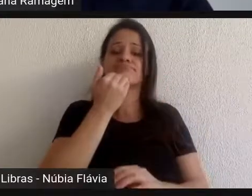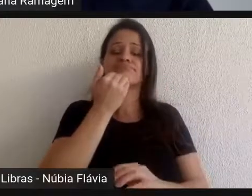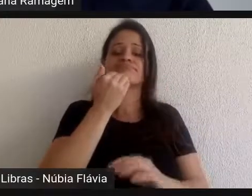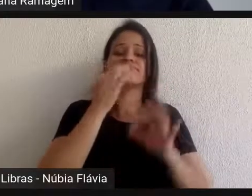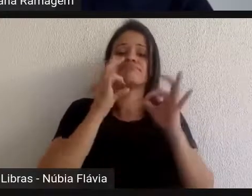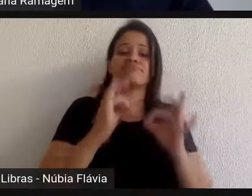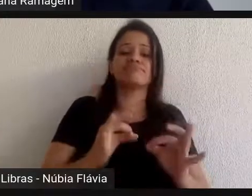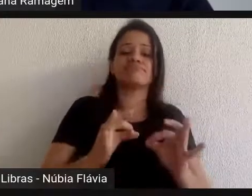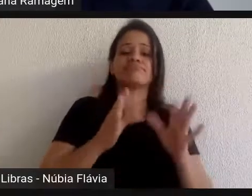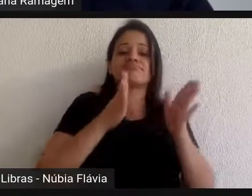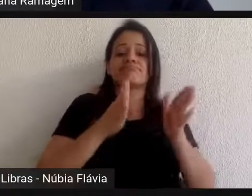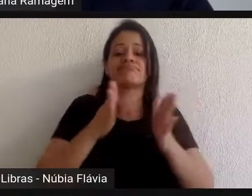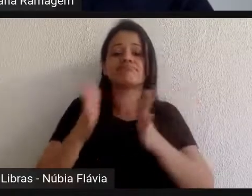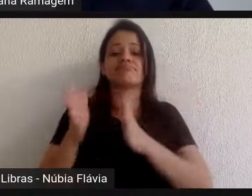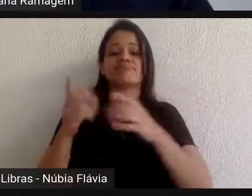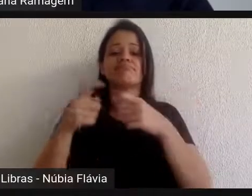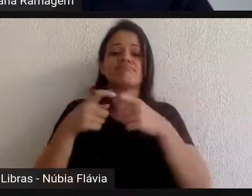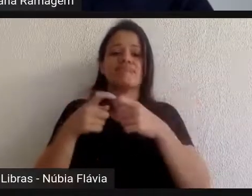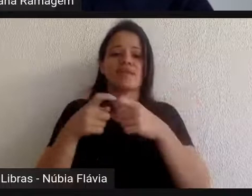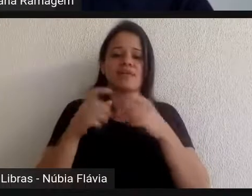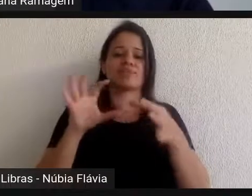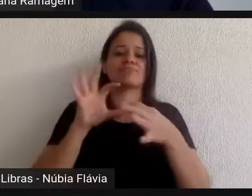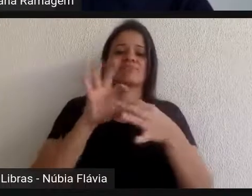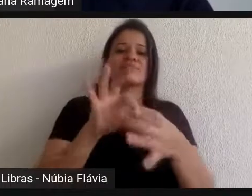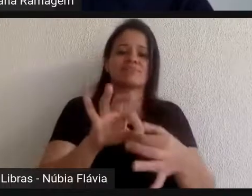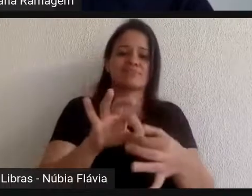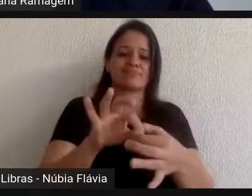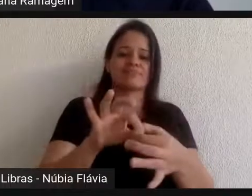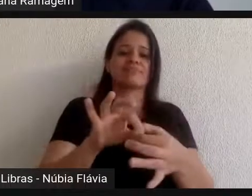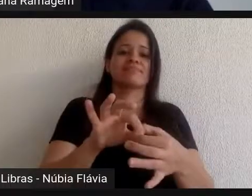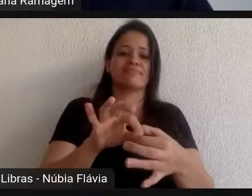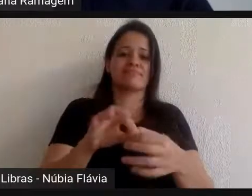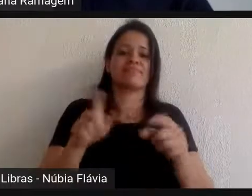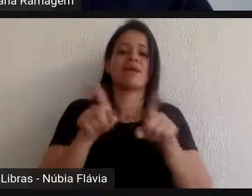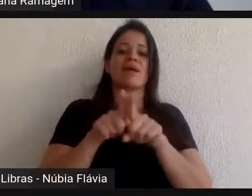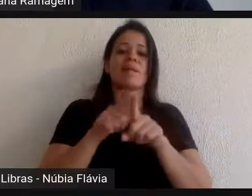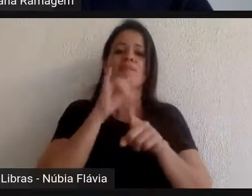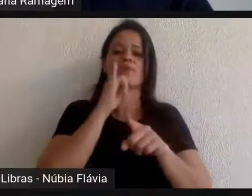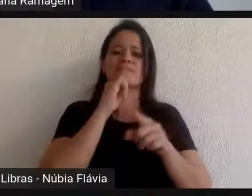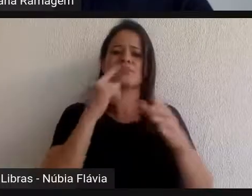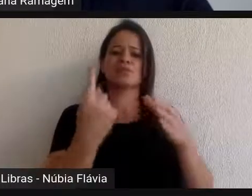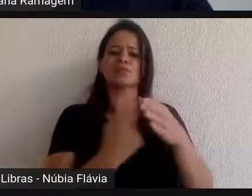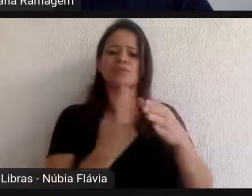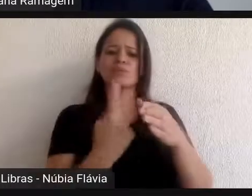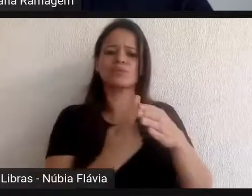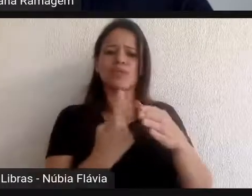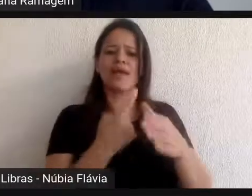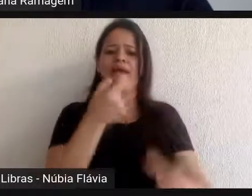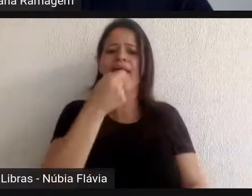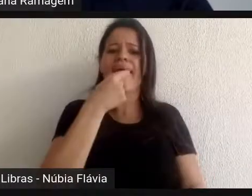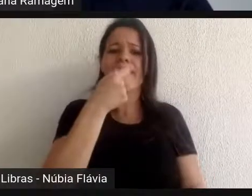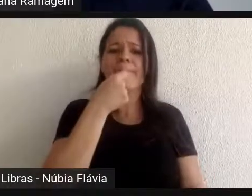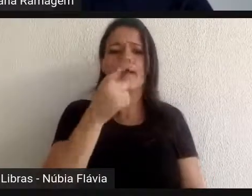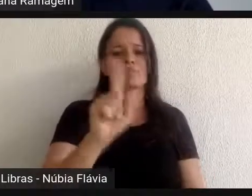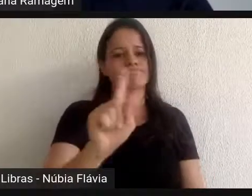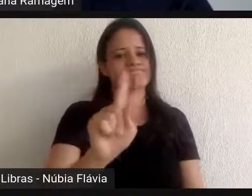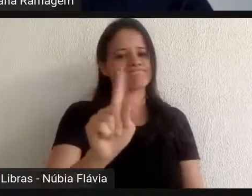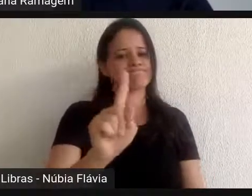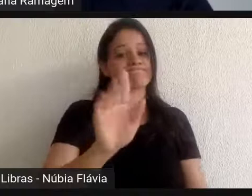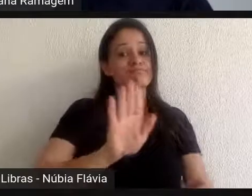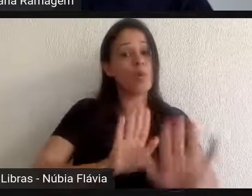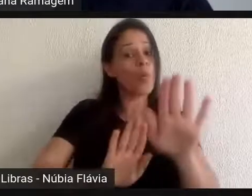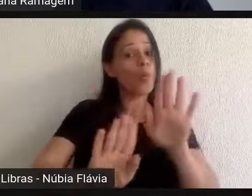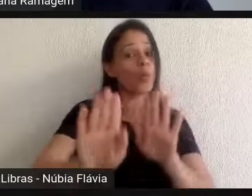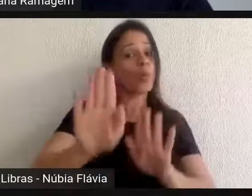lembrar também, tanto no que diz respeito à questão desses suplementos, das medicações, gente, tem muito interesse econômico aí